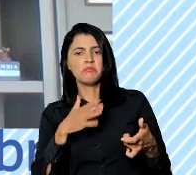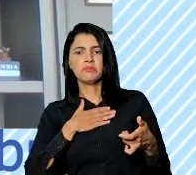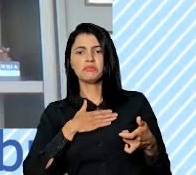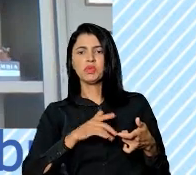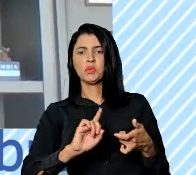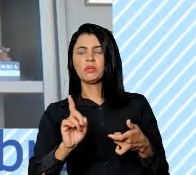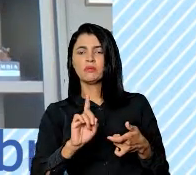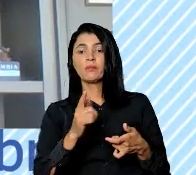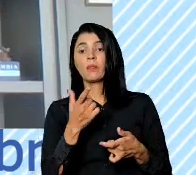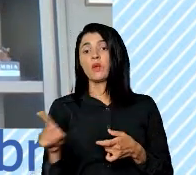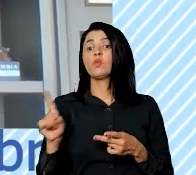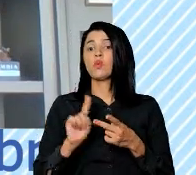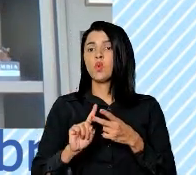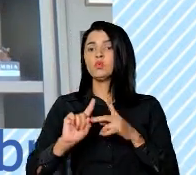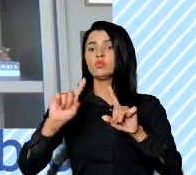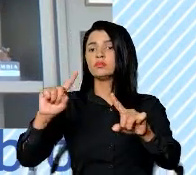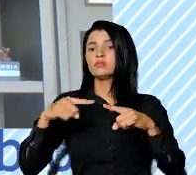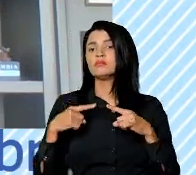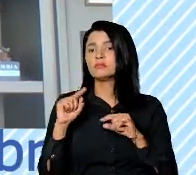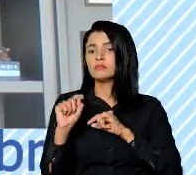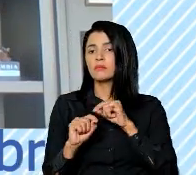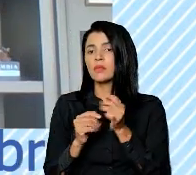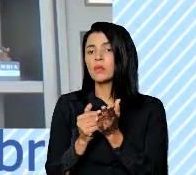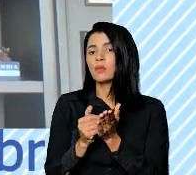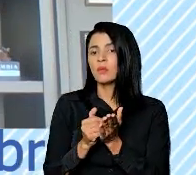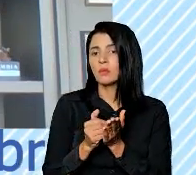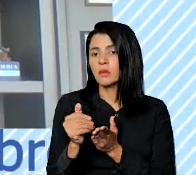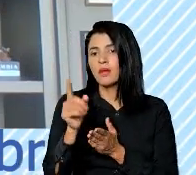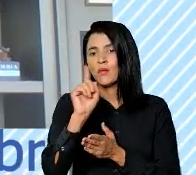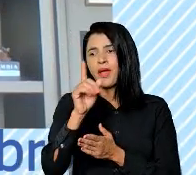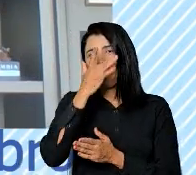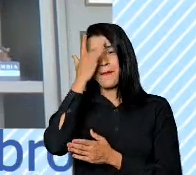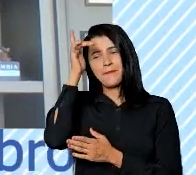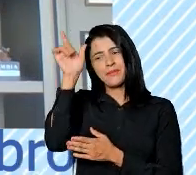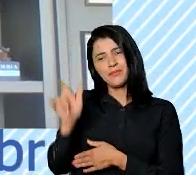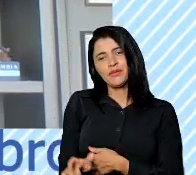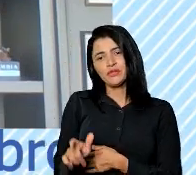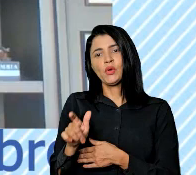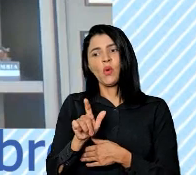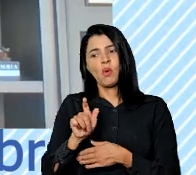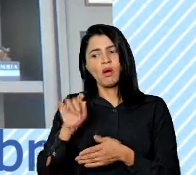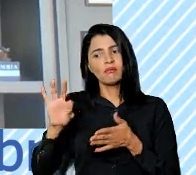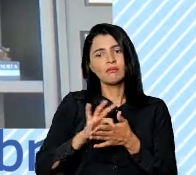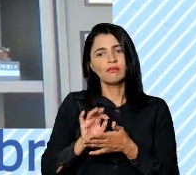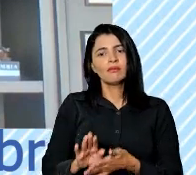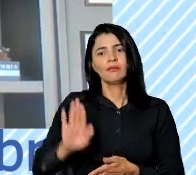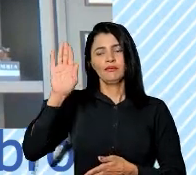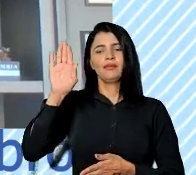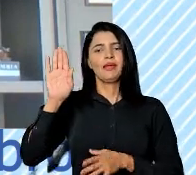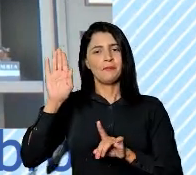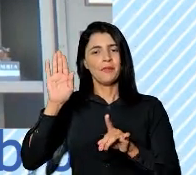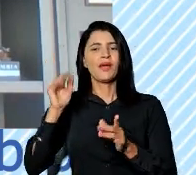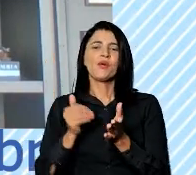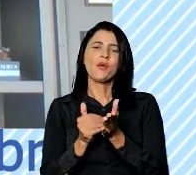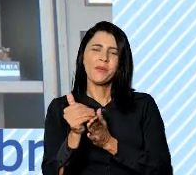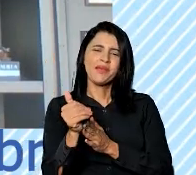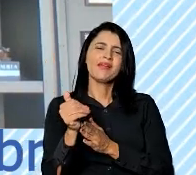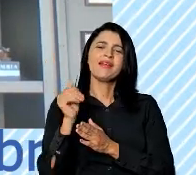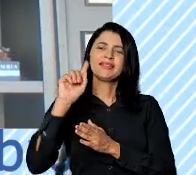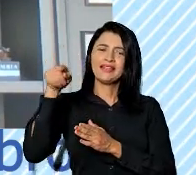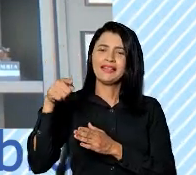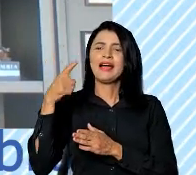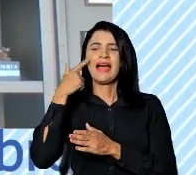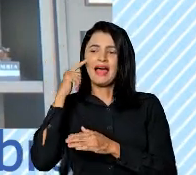Um outro desafio ele começa não quando a pessoa vai querer se candidatar, mas ele começa lá na formação do indivíduo,